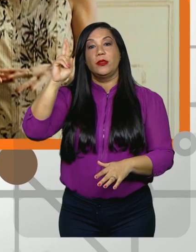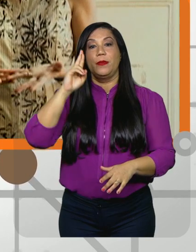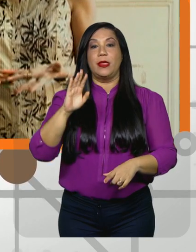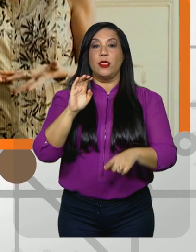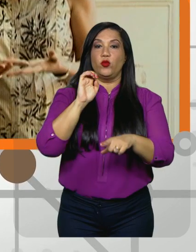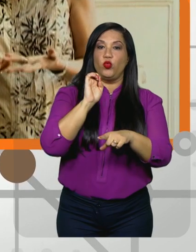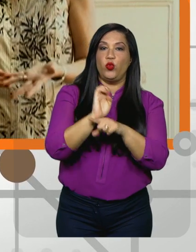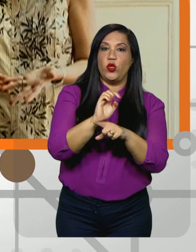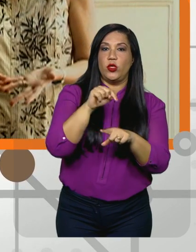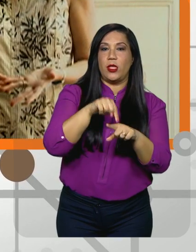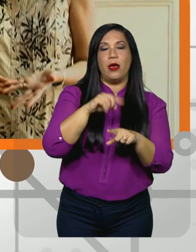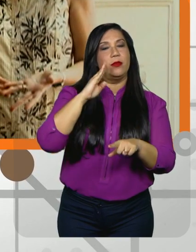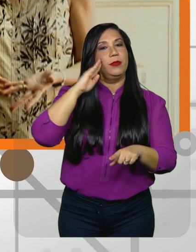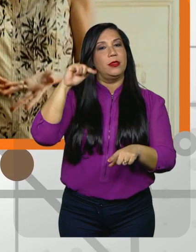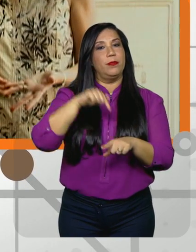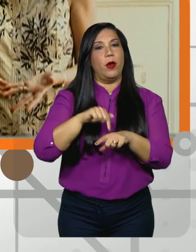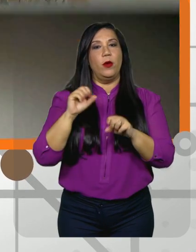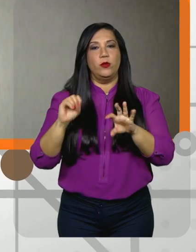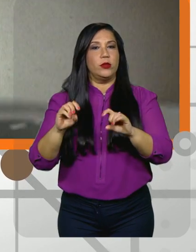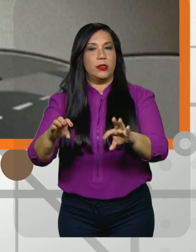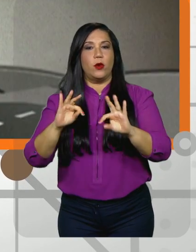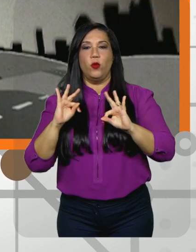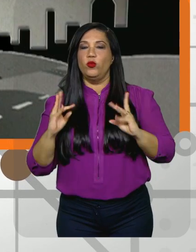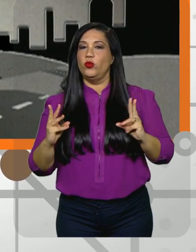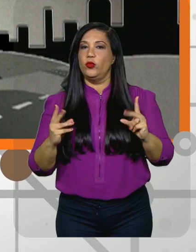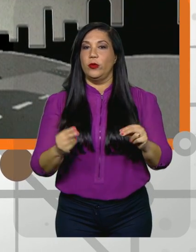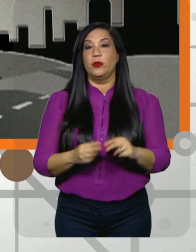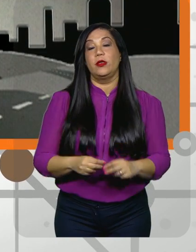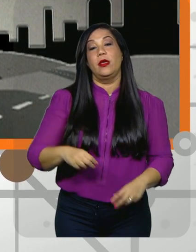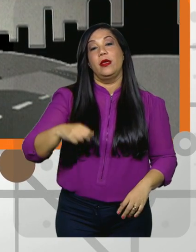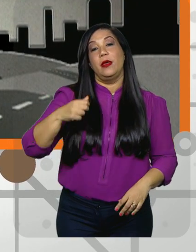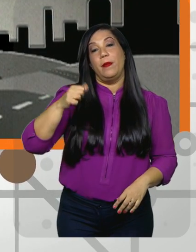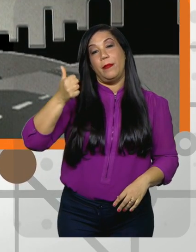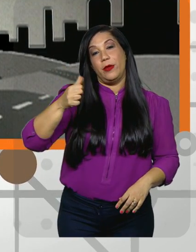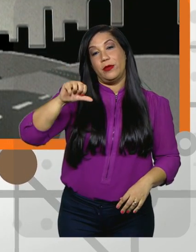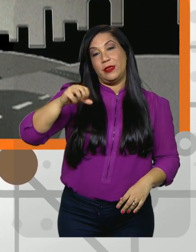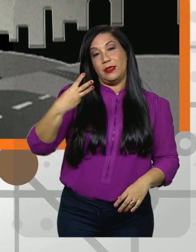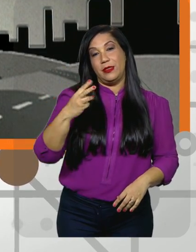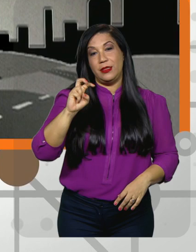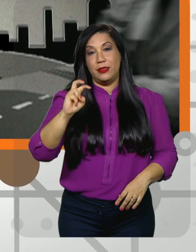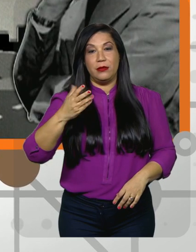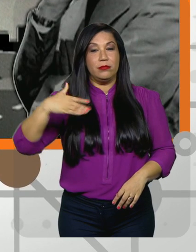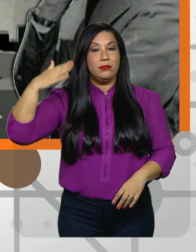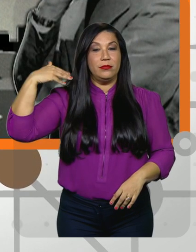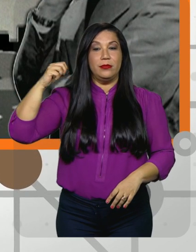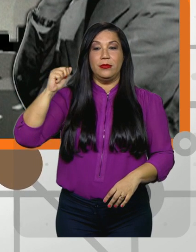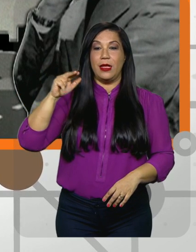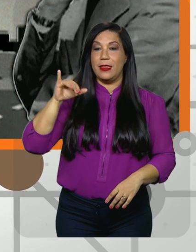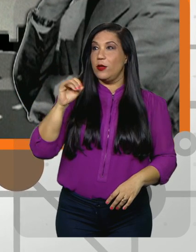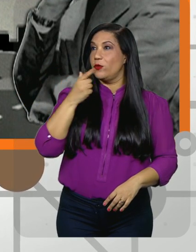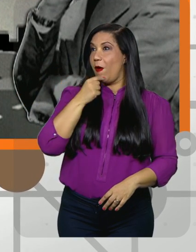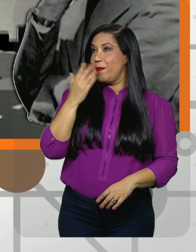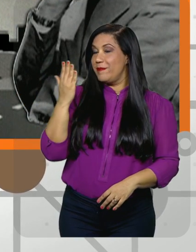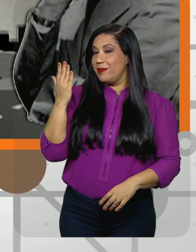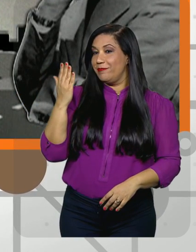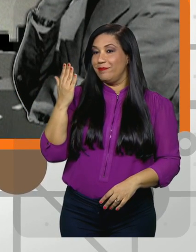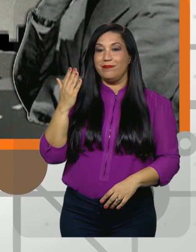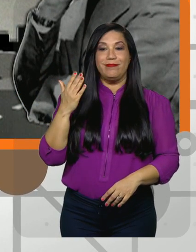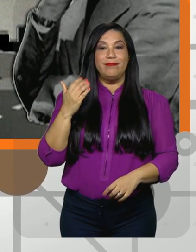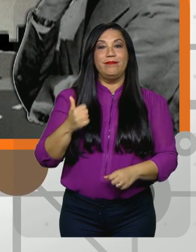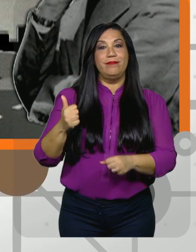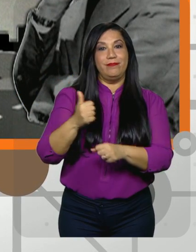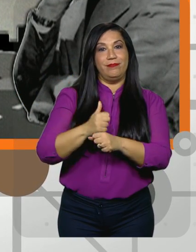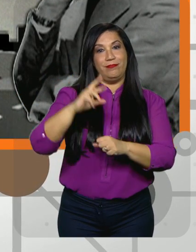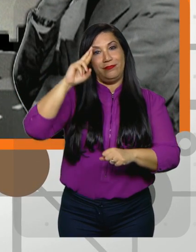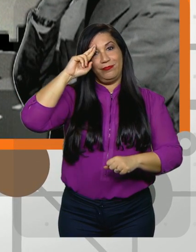Estado é que deveria prover educação a todos. Em 1935, Anísio Teixeira assume temporariamente a